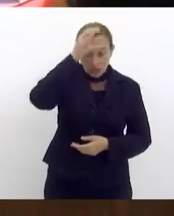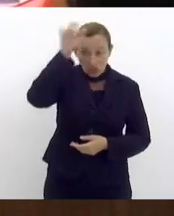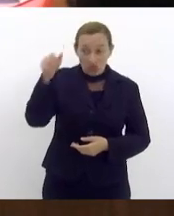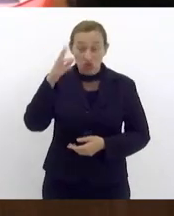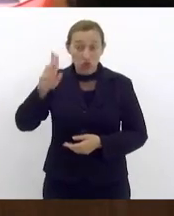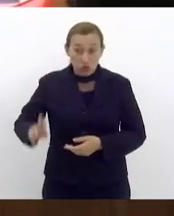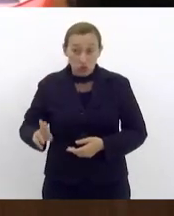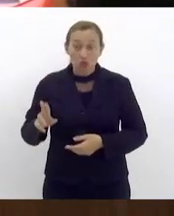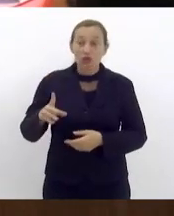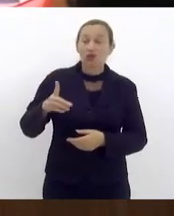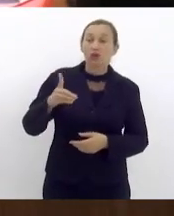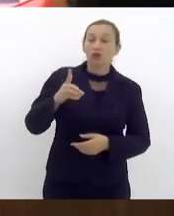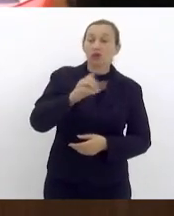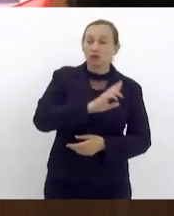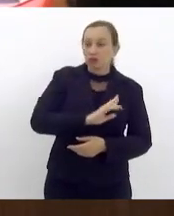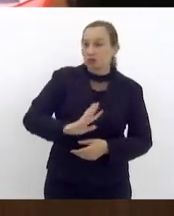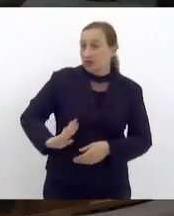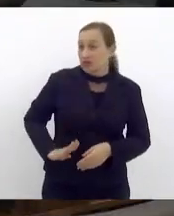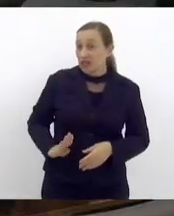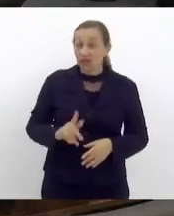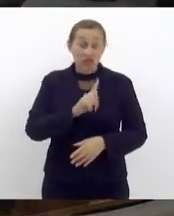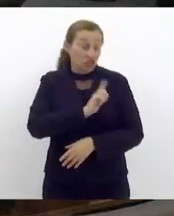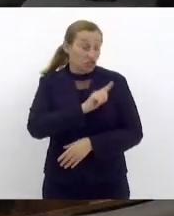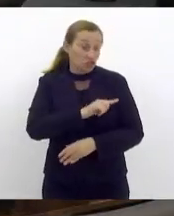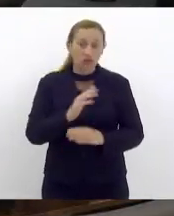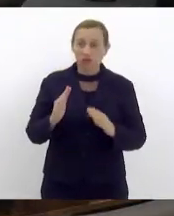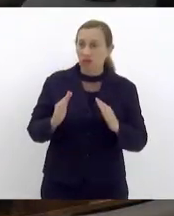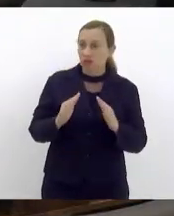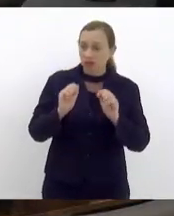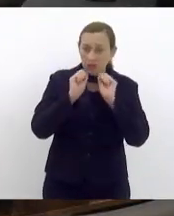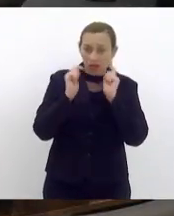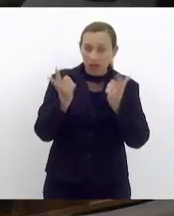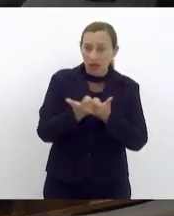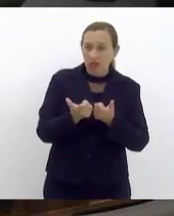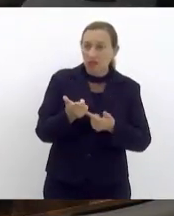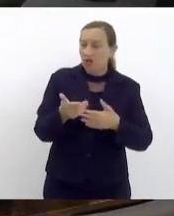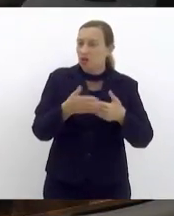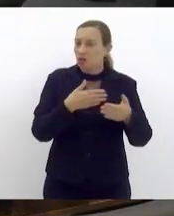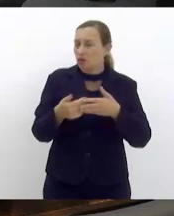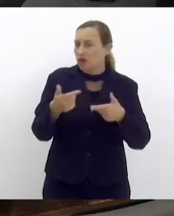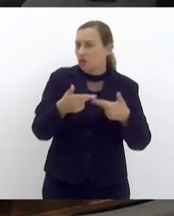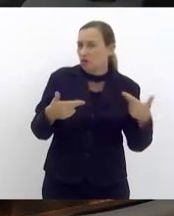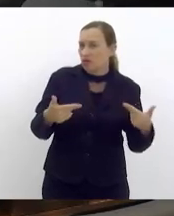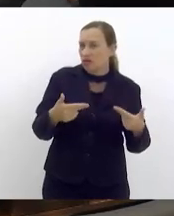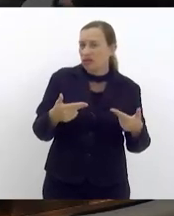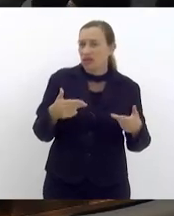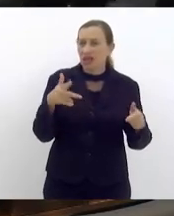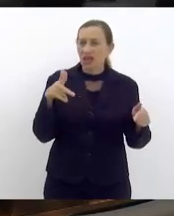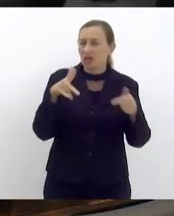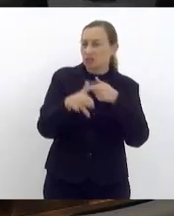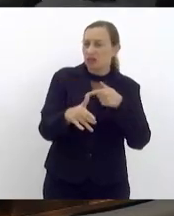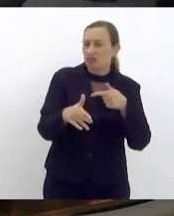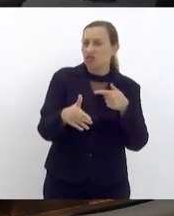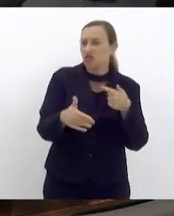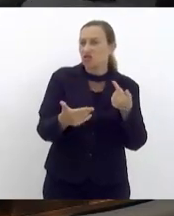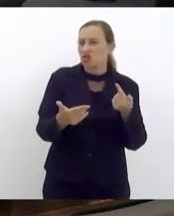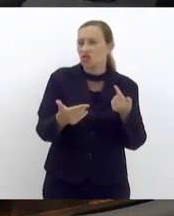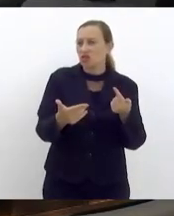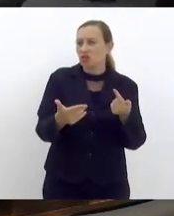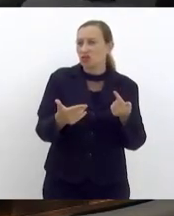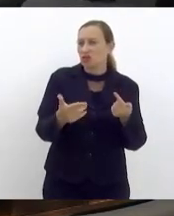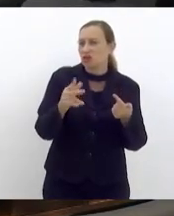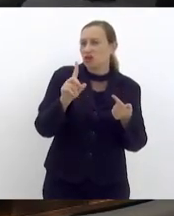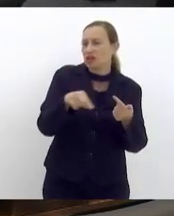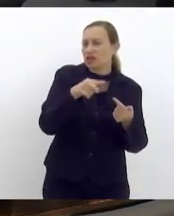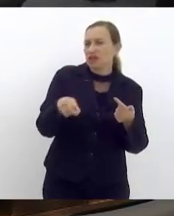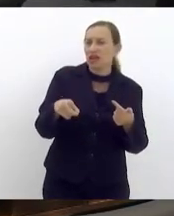Bacelar que estão fazendo a gestão da casa que não é qualquer é condão de tentar ceifar ou impedir ou censurar o